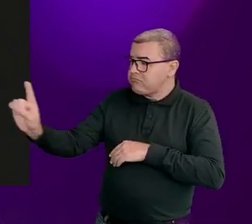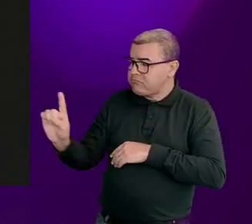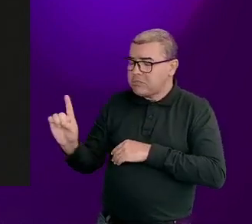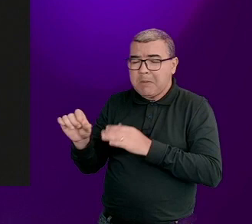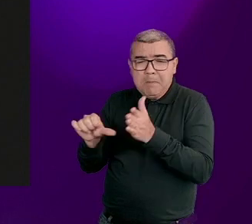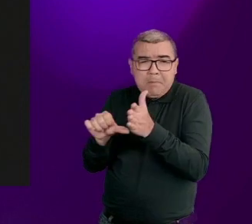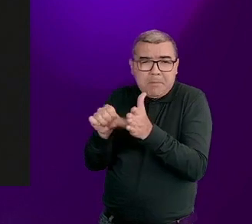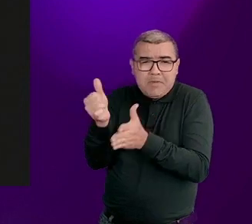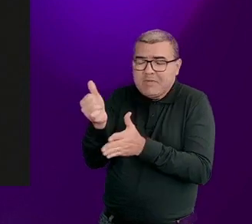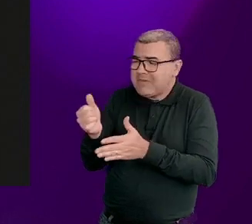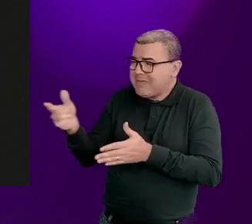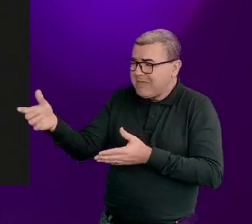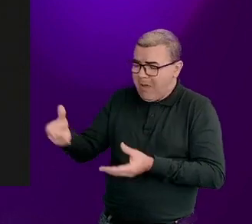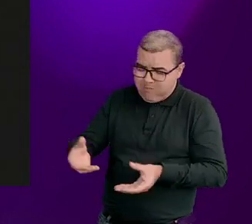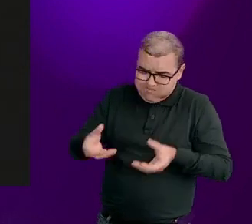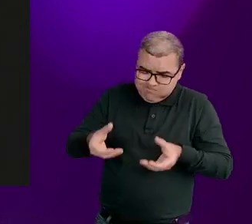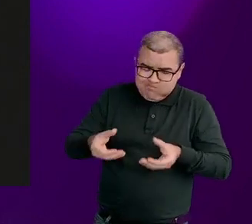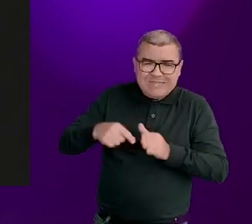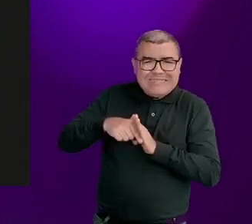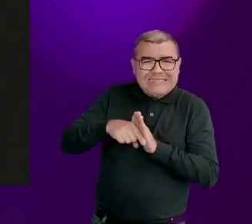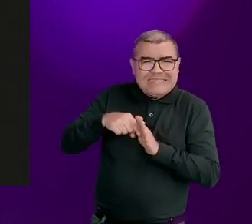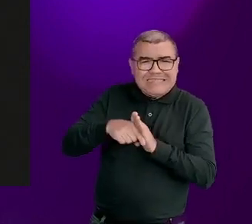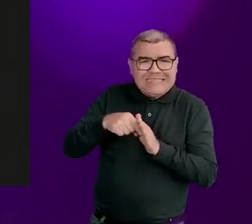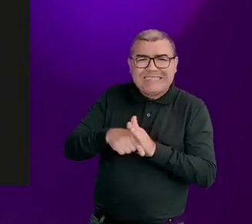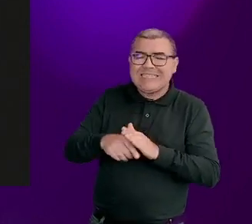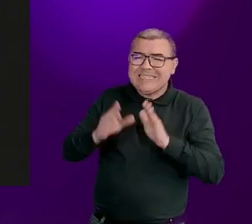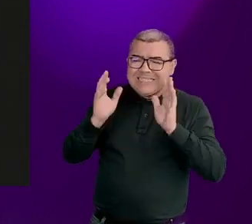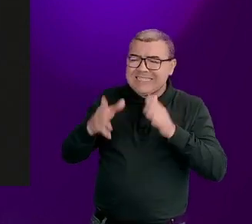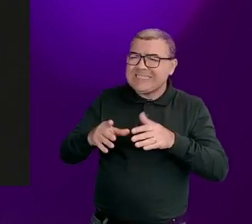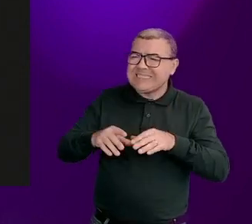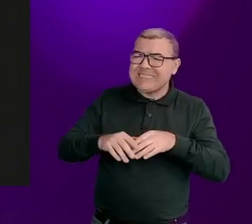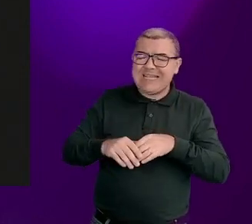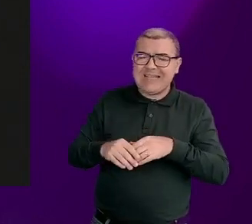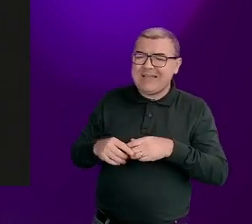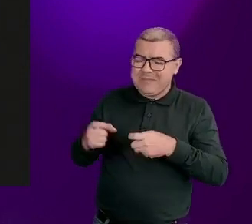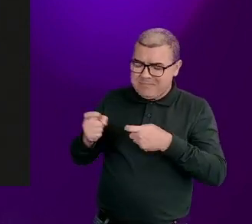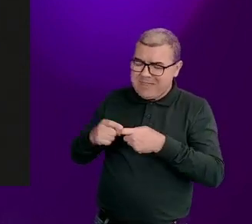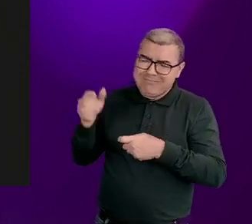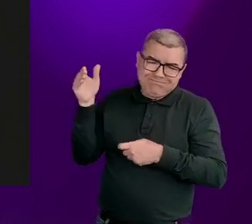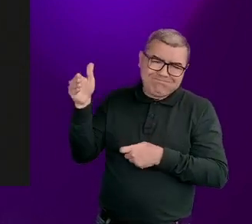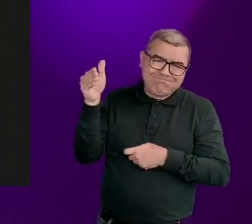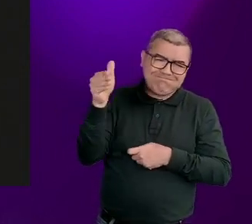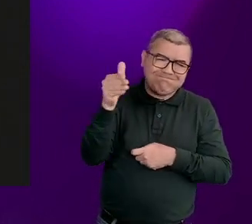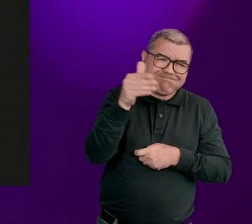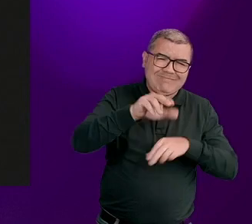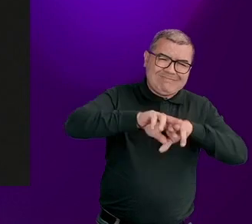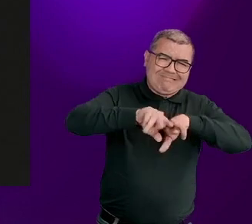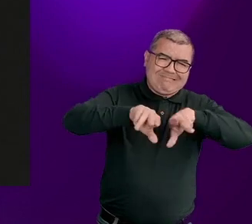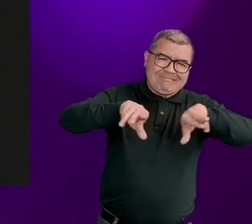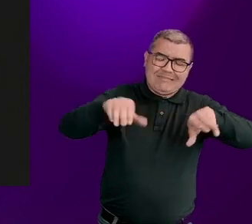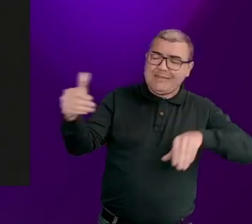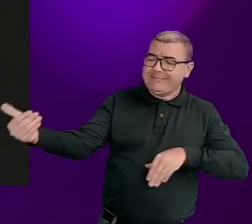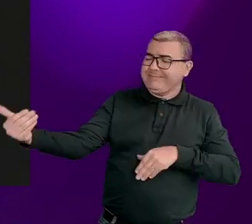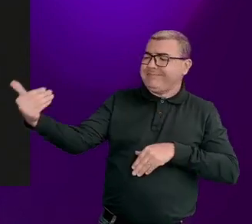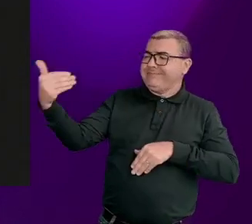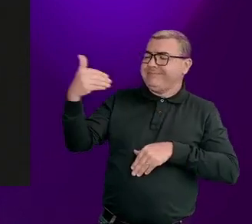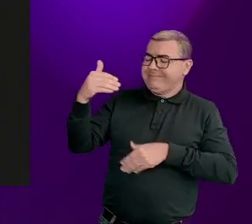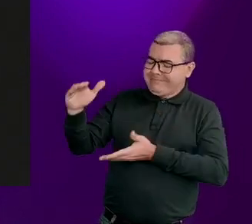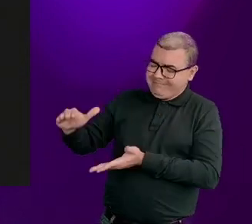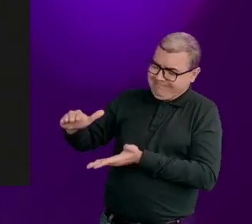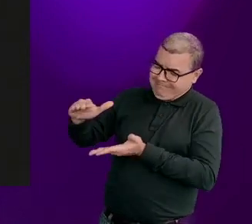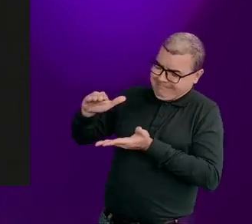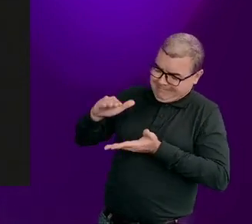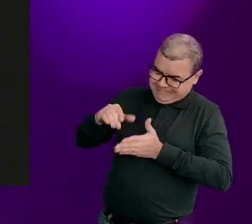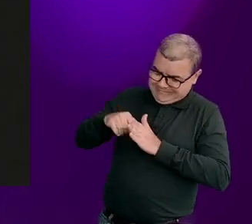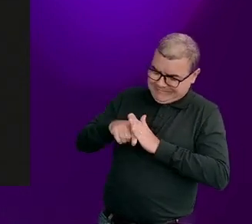aquele pacote de exames e que já passaram por 3 colegas antes, né? Assim, no meu caso é mais ou menos assim,